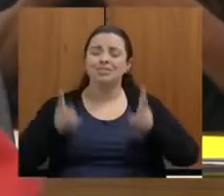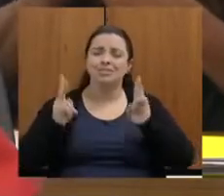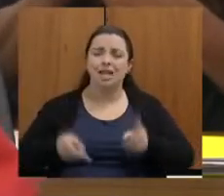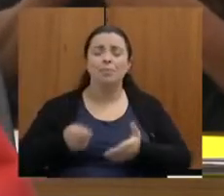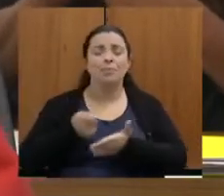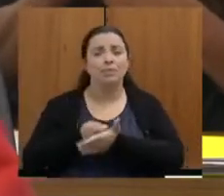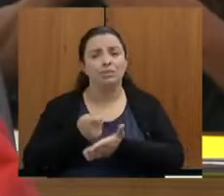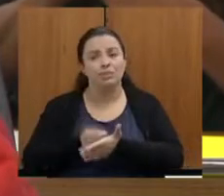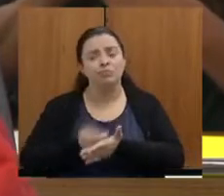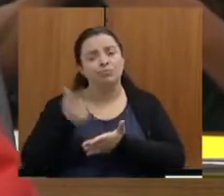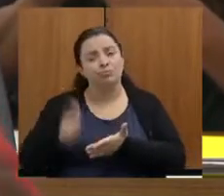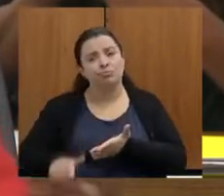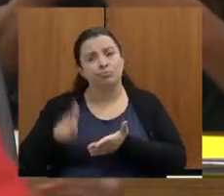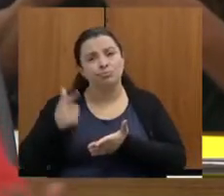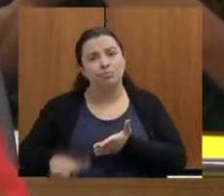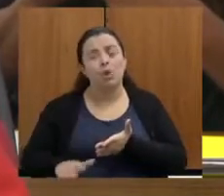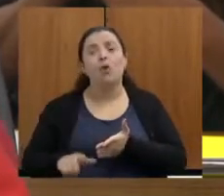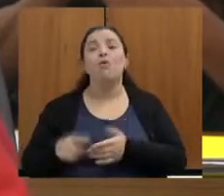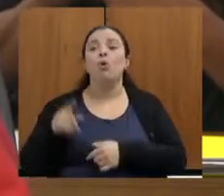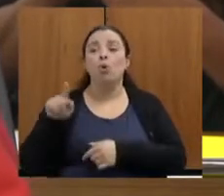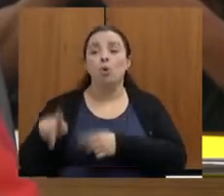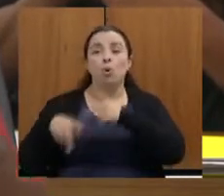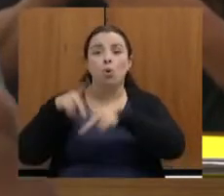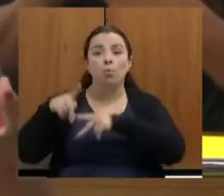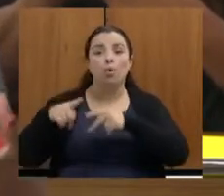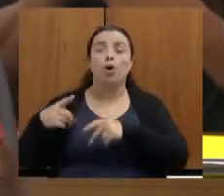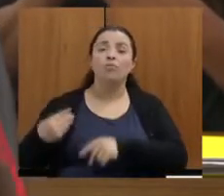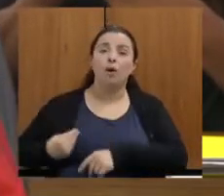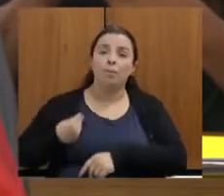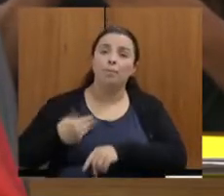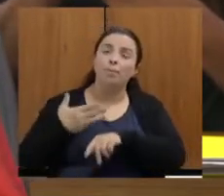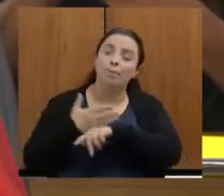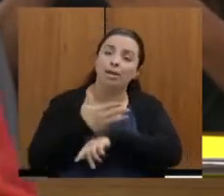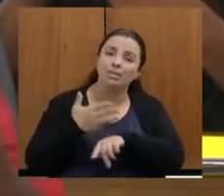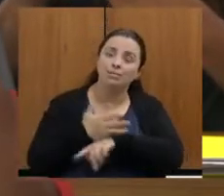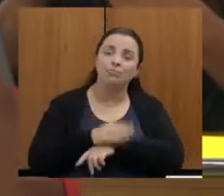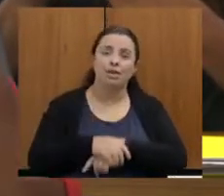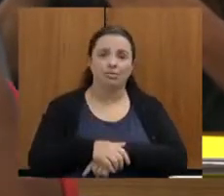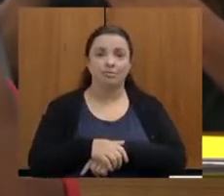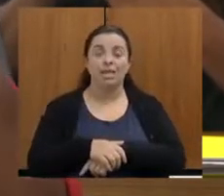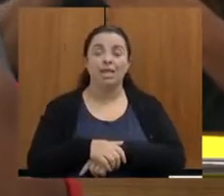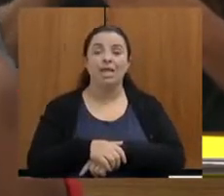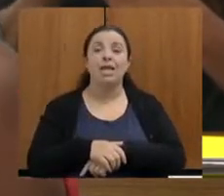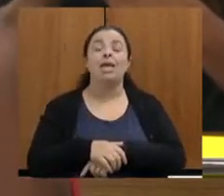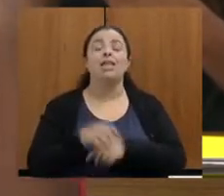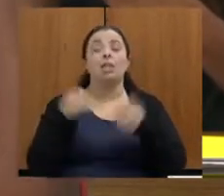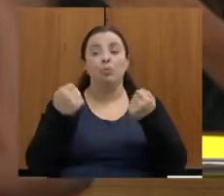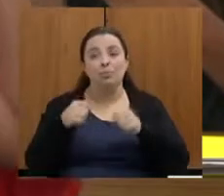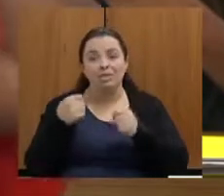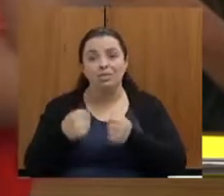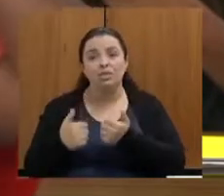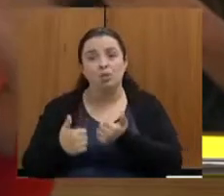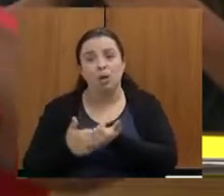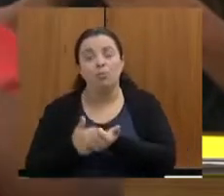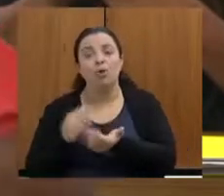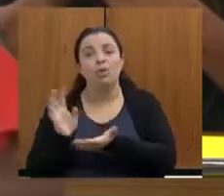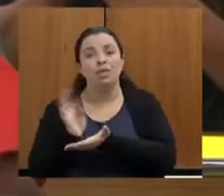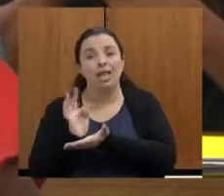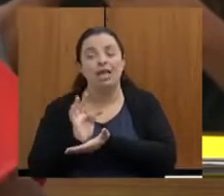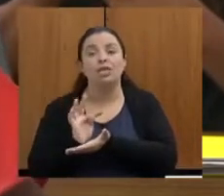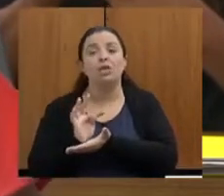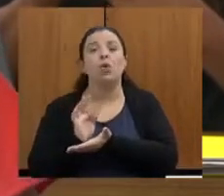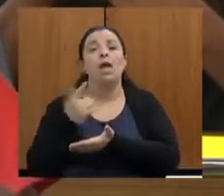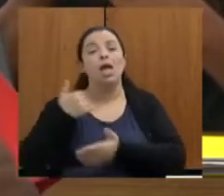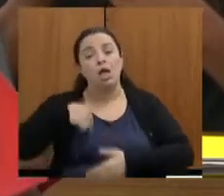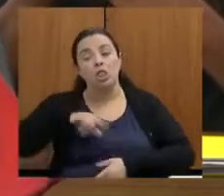atual que se nele se consolida nas assessorias técnicas é necessária e é uma briga